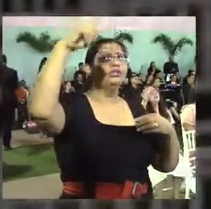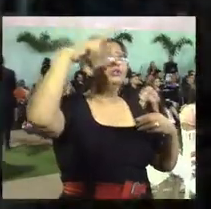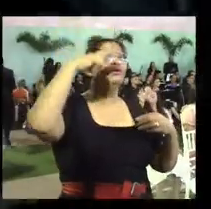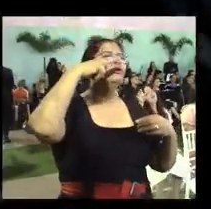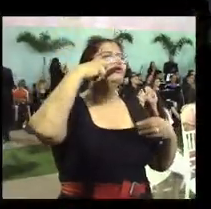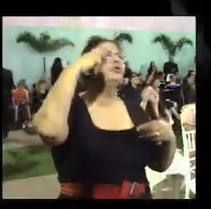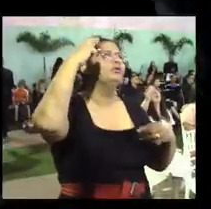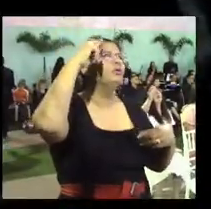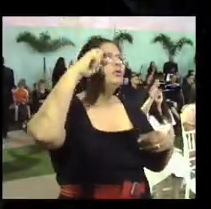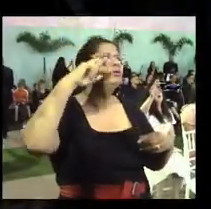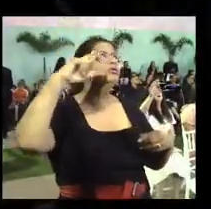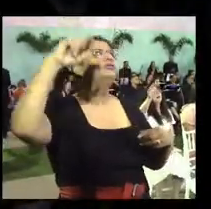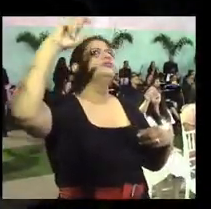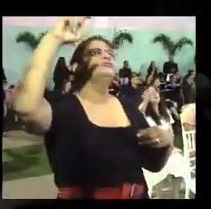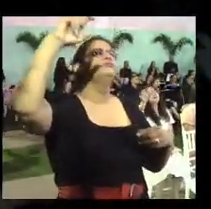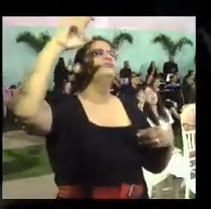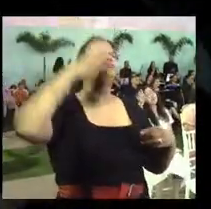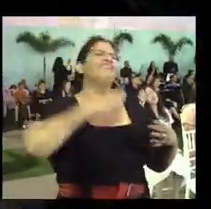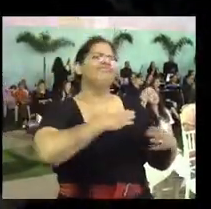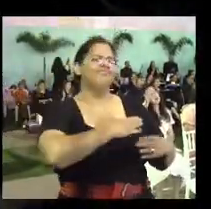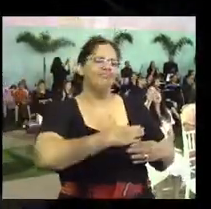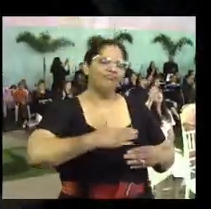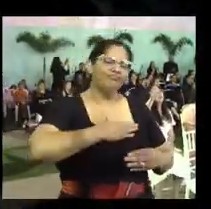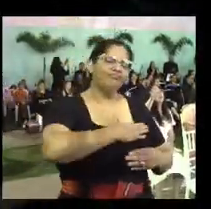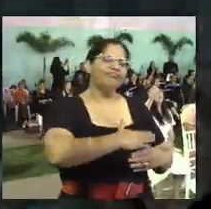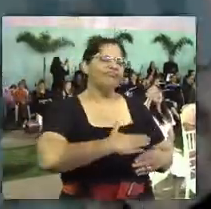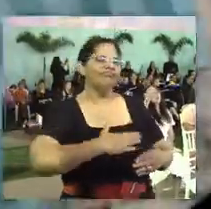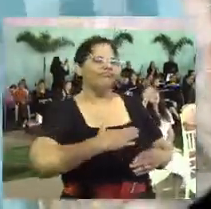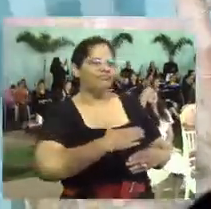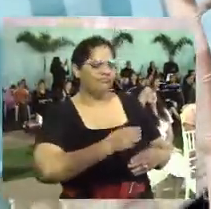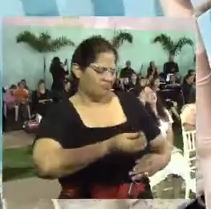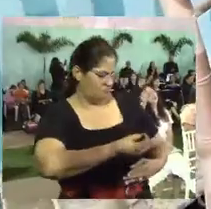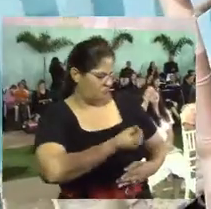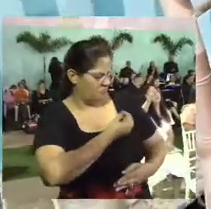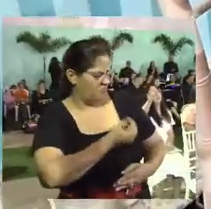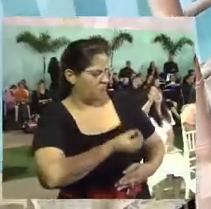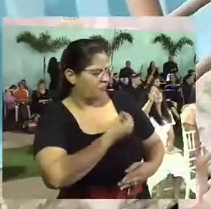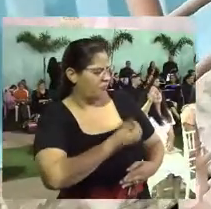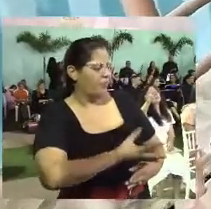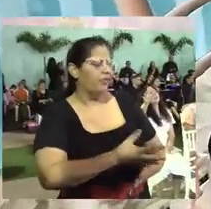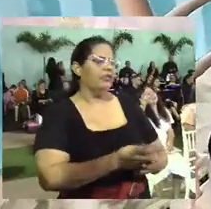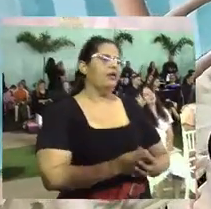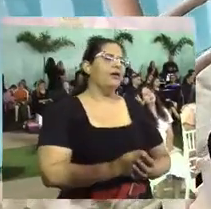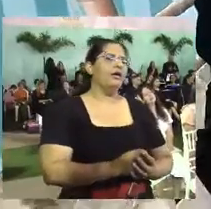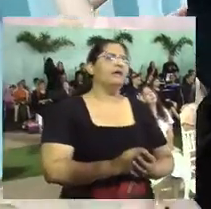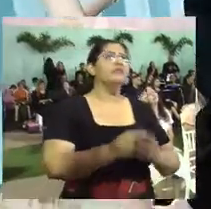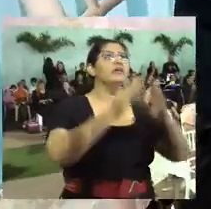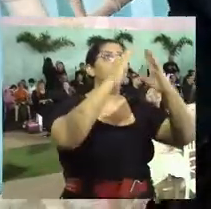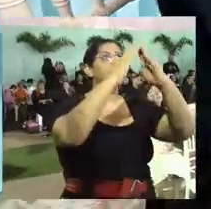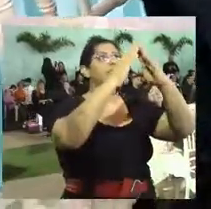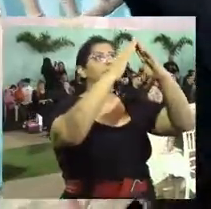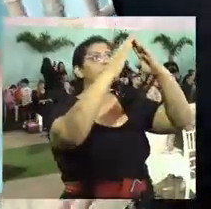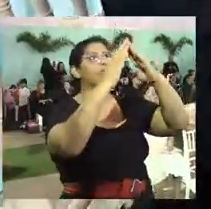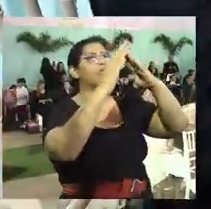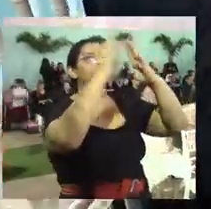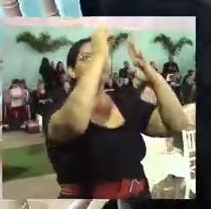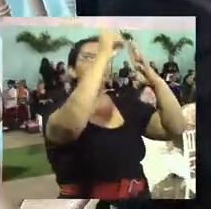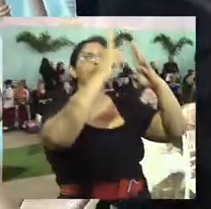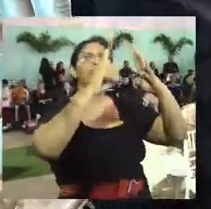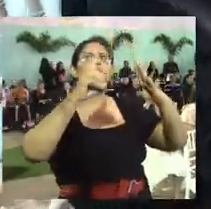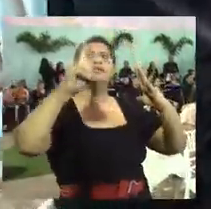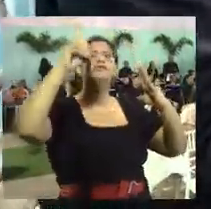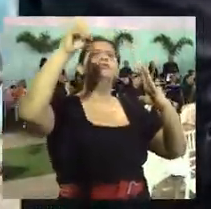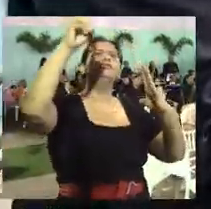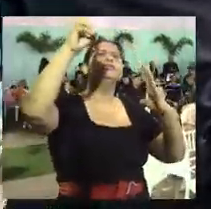o senhor meu prazer é viver na casa de